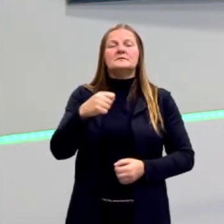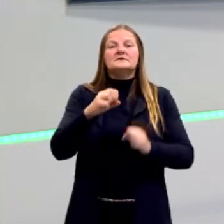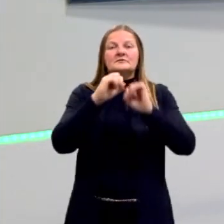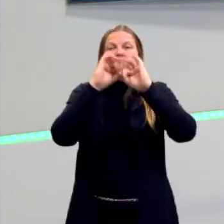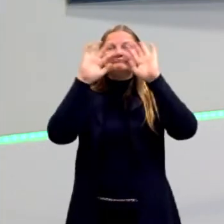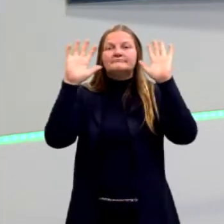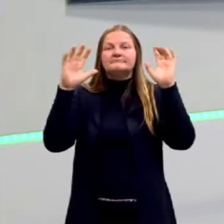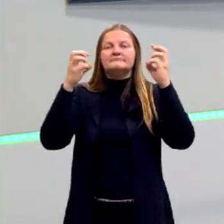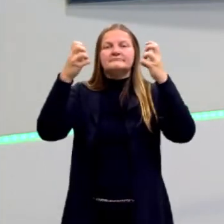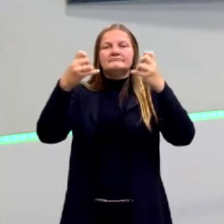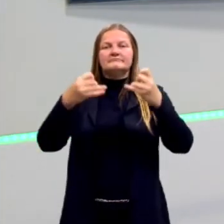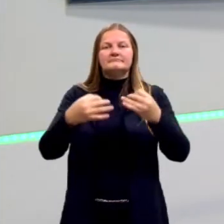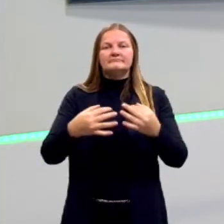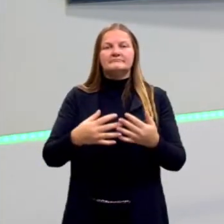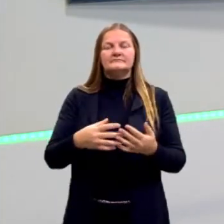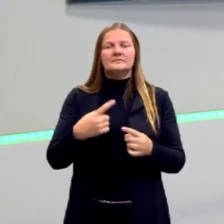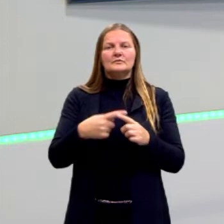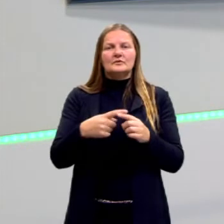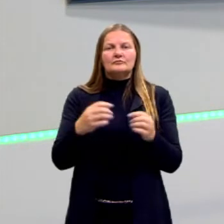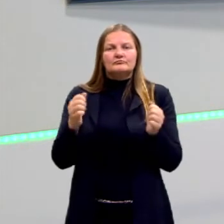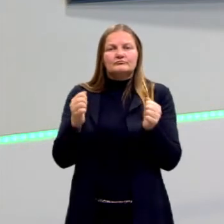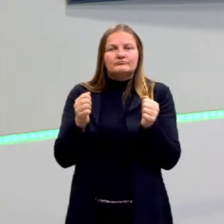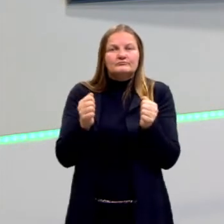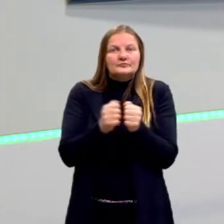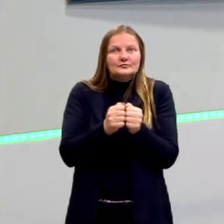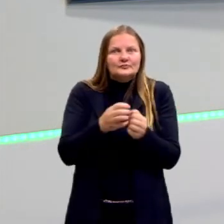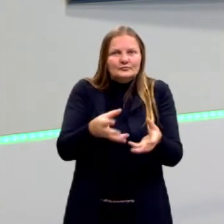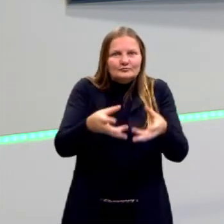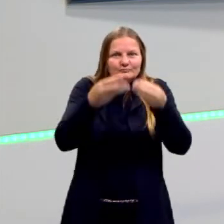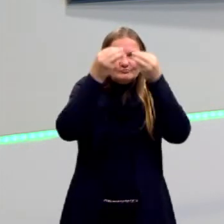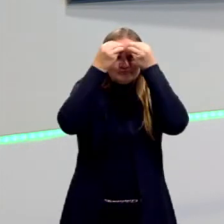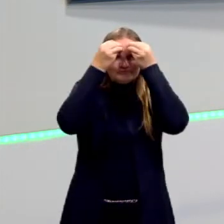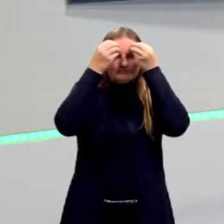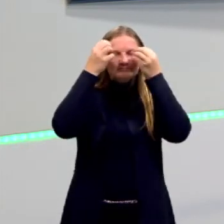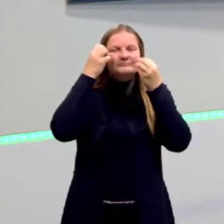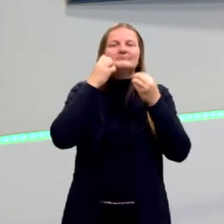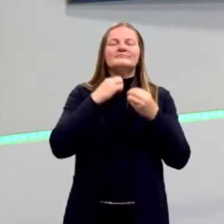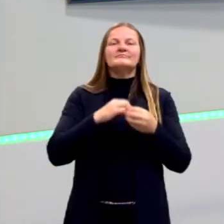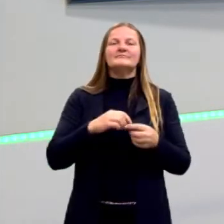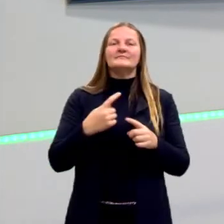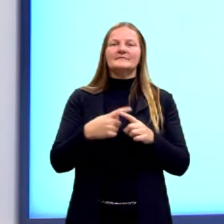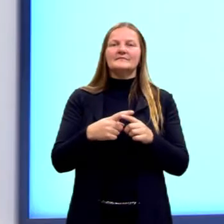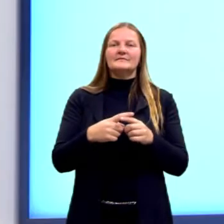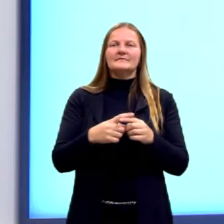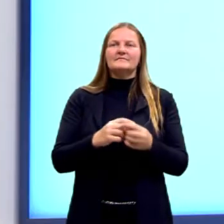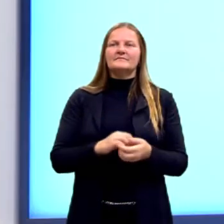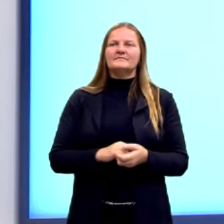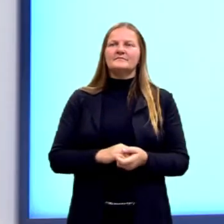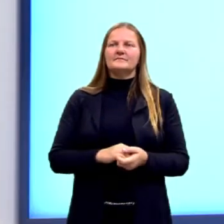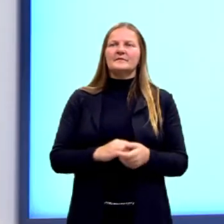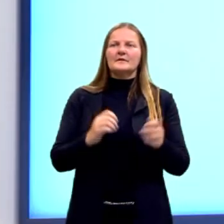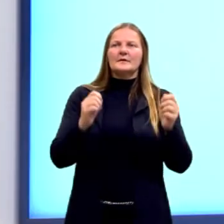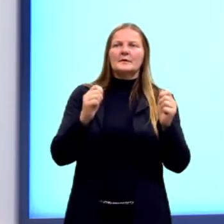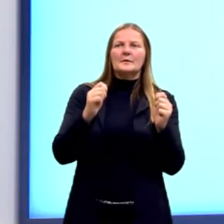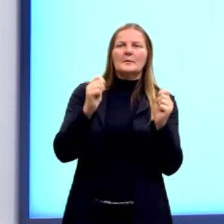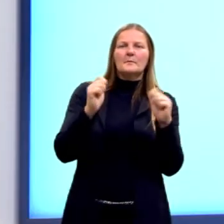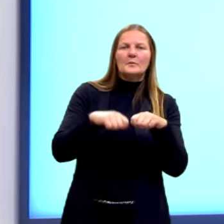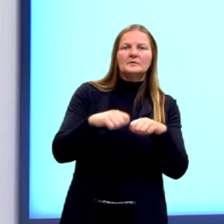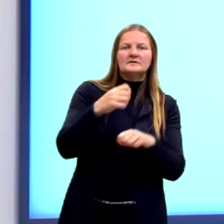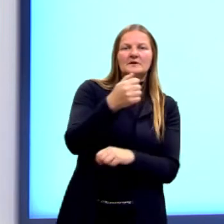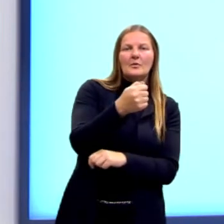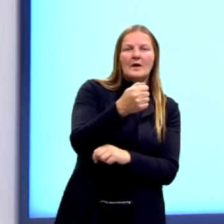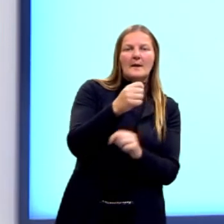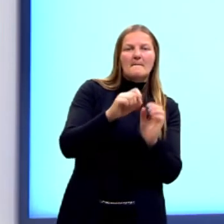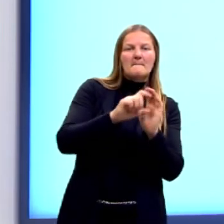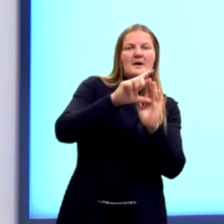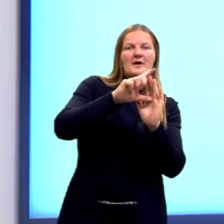trabalhar ele né Para que fique bem consolidado né E aí né já consegue dizer então que o potencial lá é